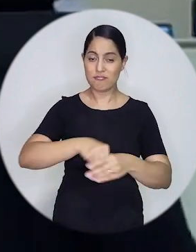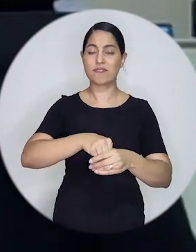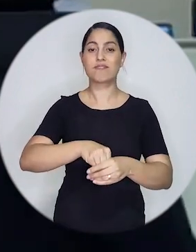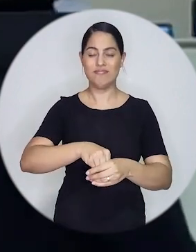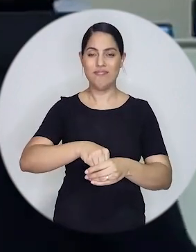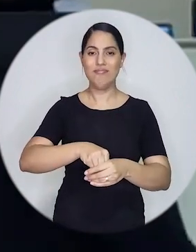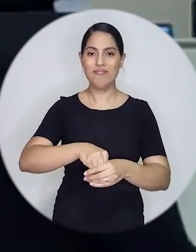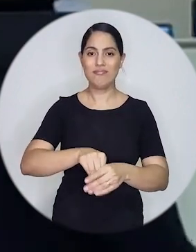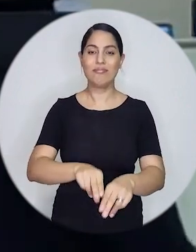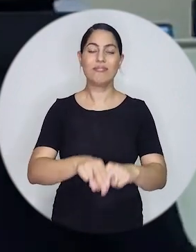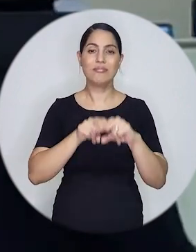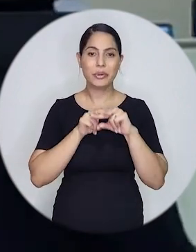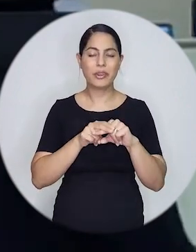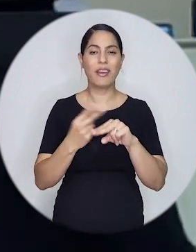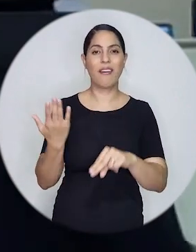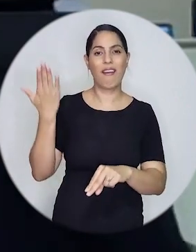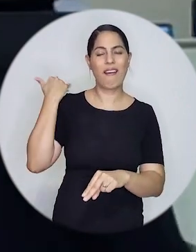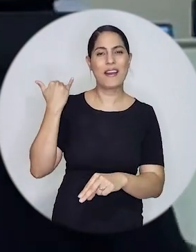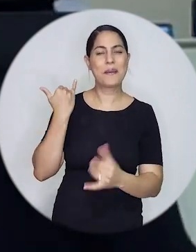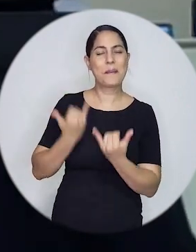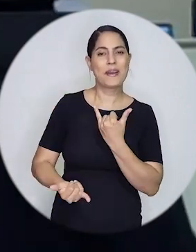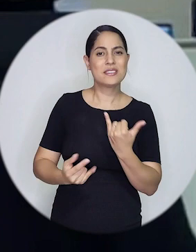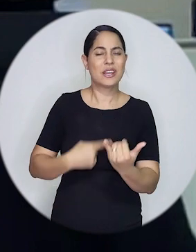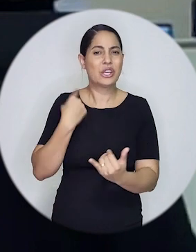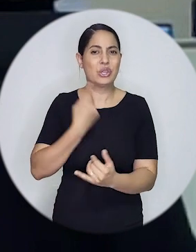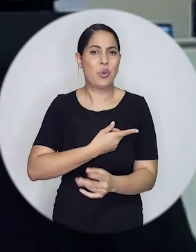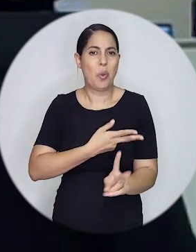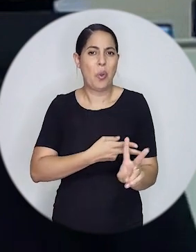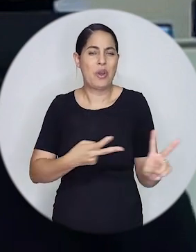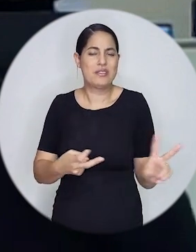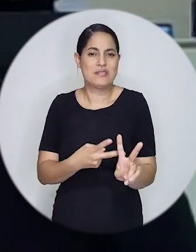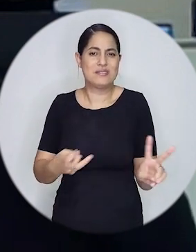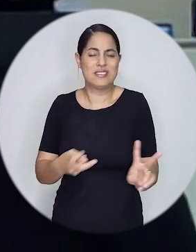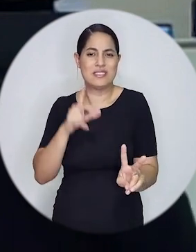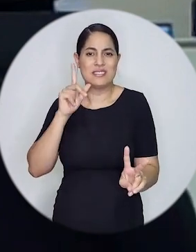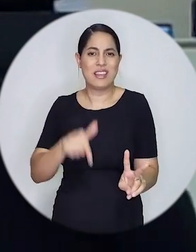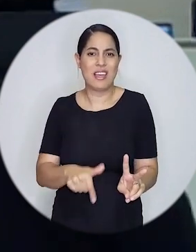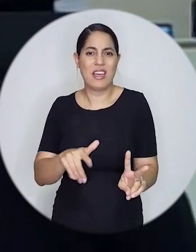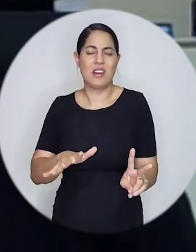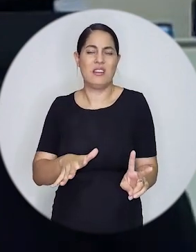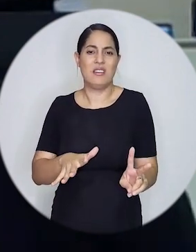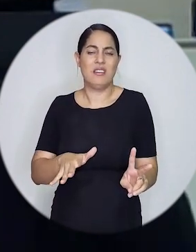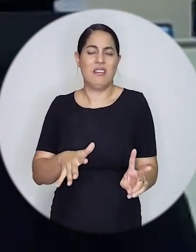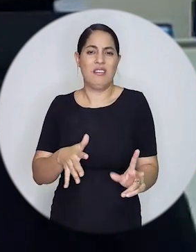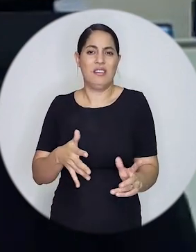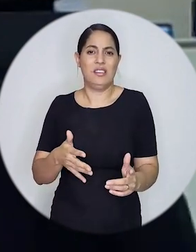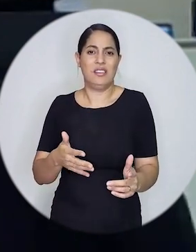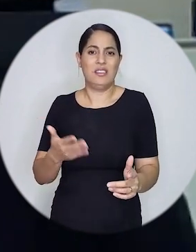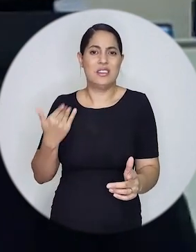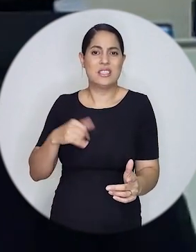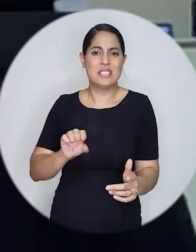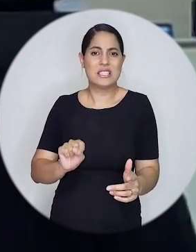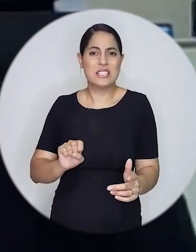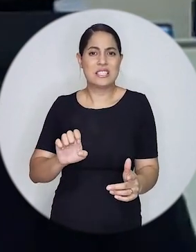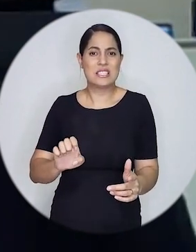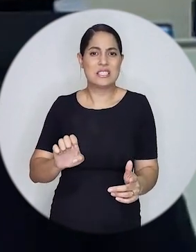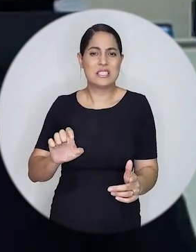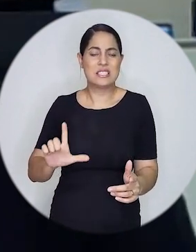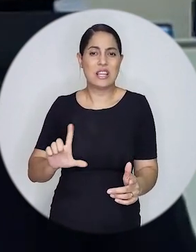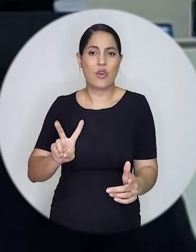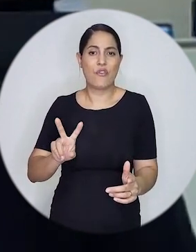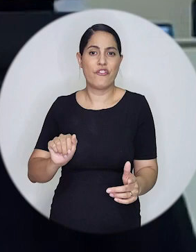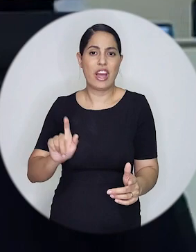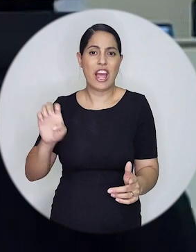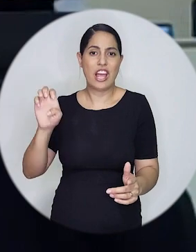porque se considerava que éramos silvícolas selvagens, hostis, aqueles que deveriam